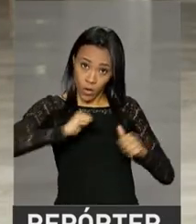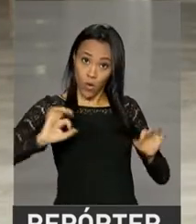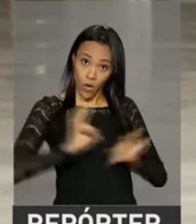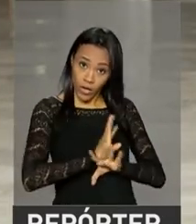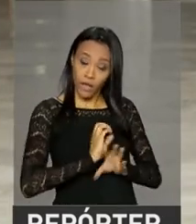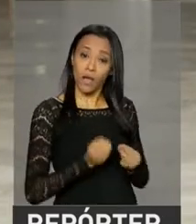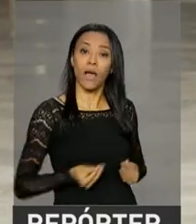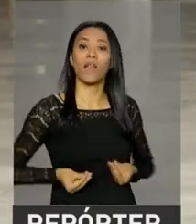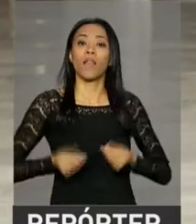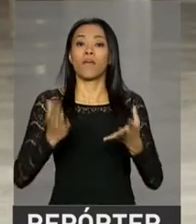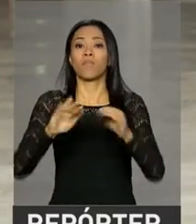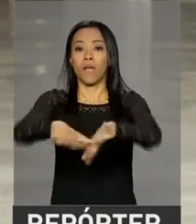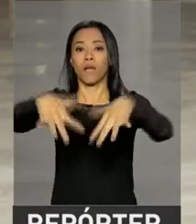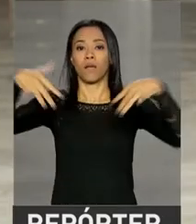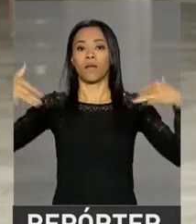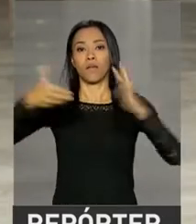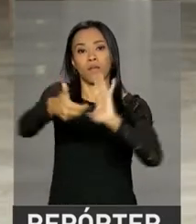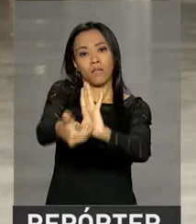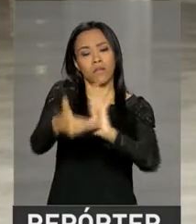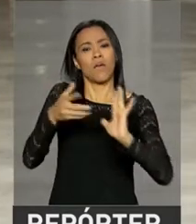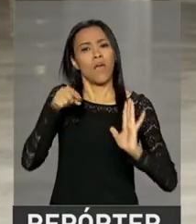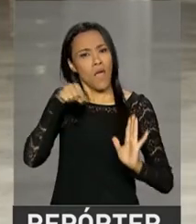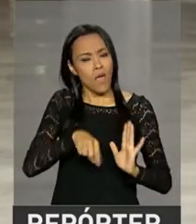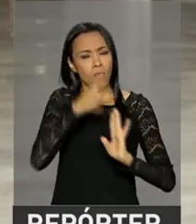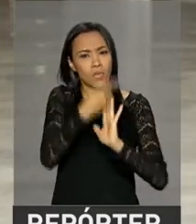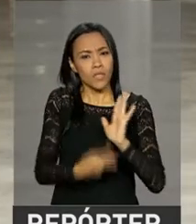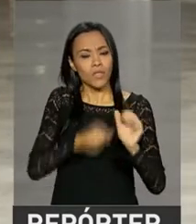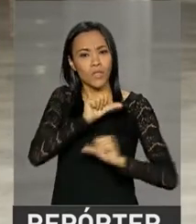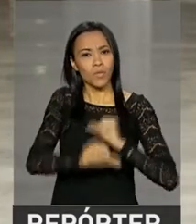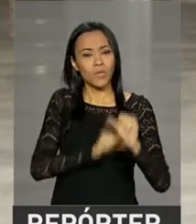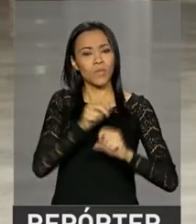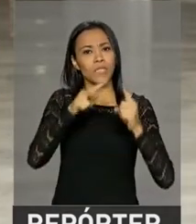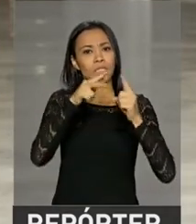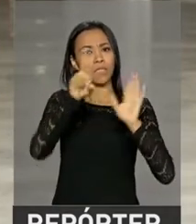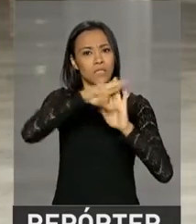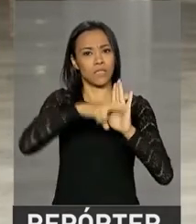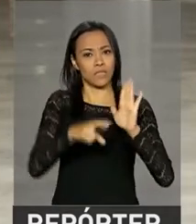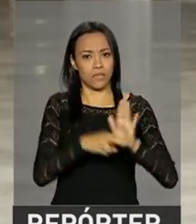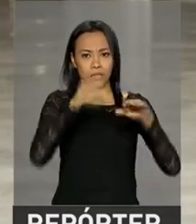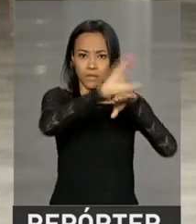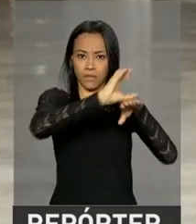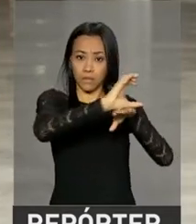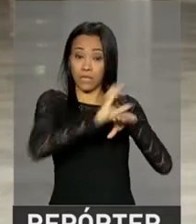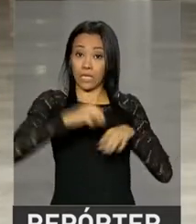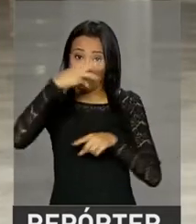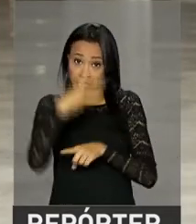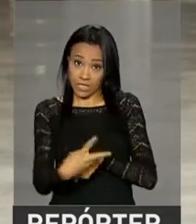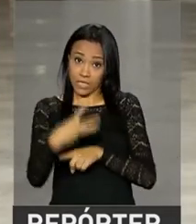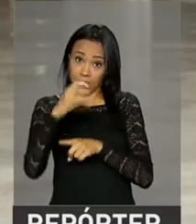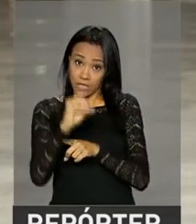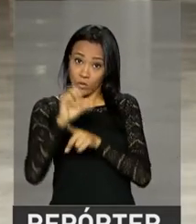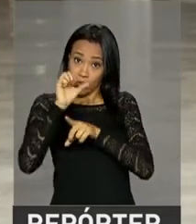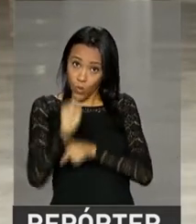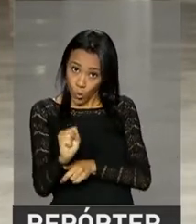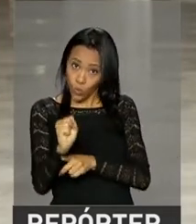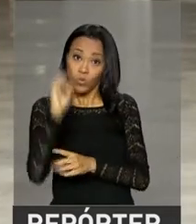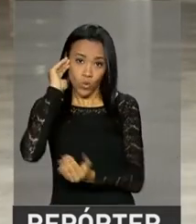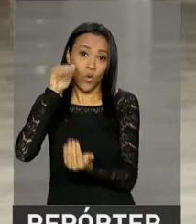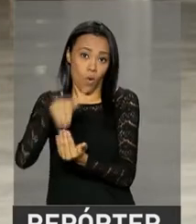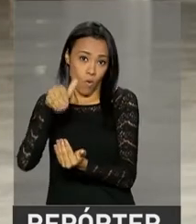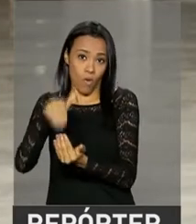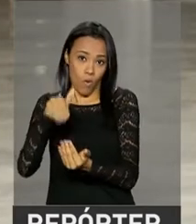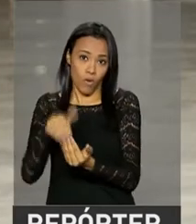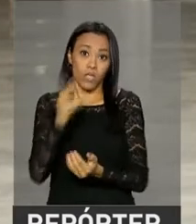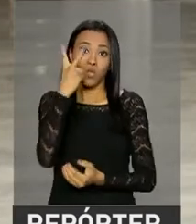e por se tratar de um projeto que altera a constituição deve ter pelo menos 308 votos favoráveis em dois